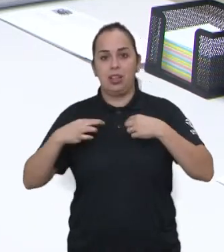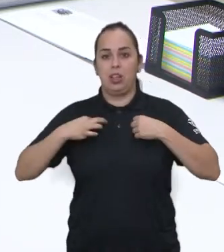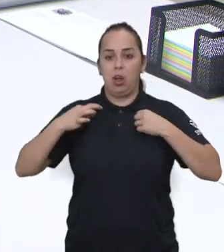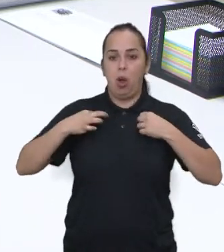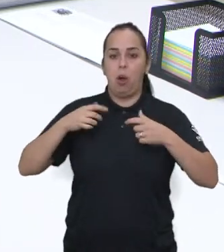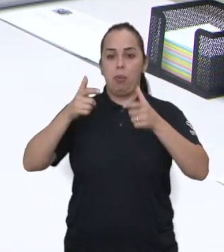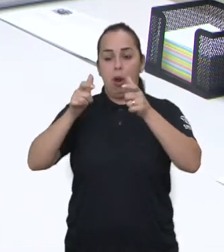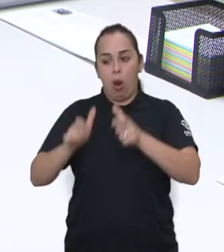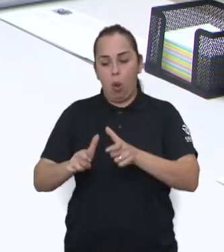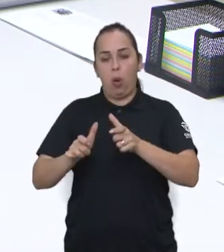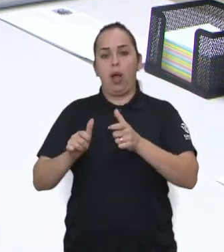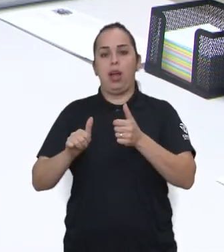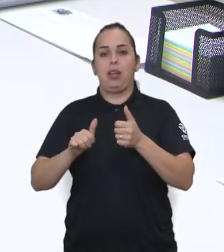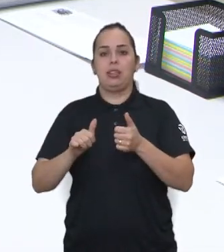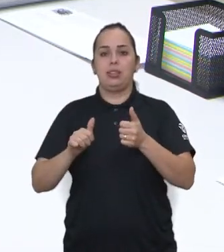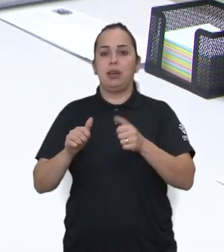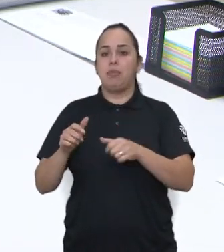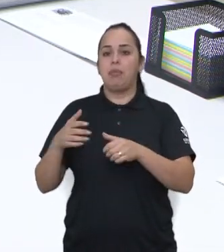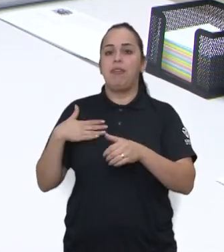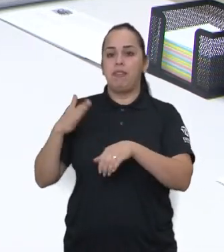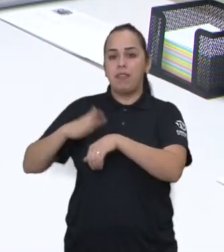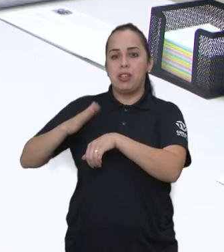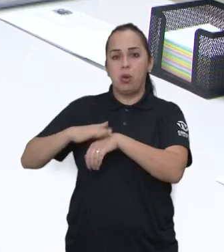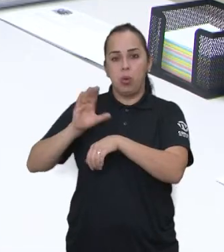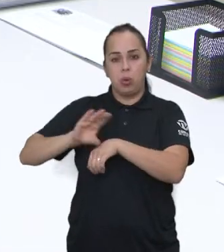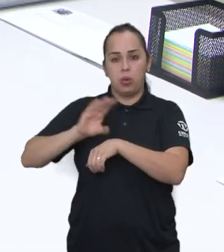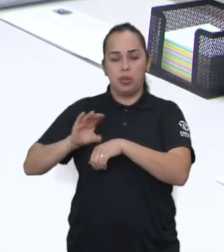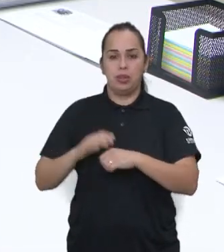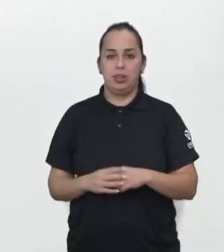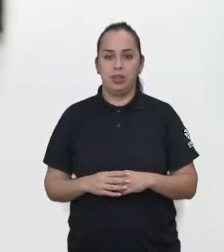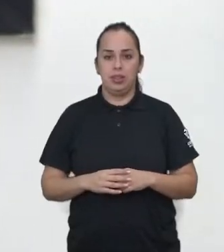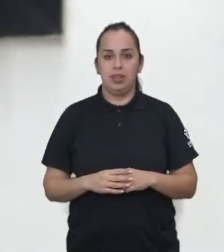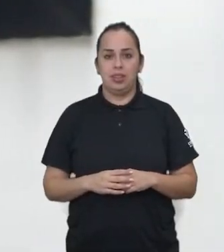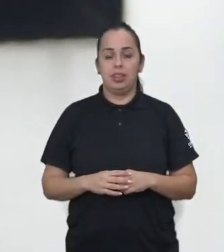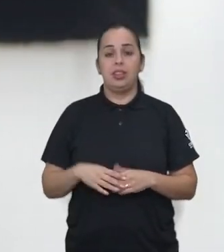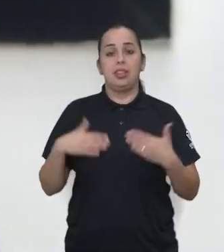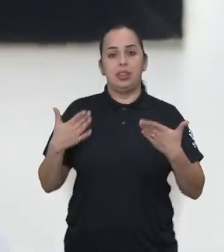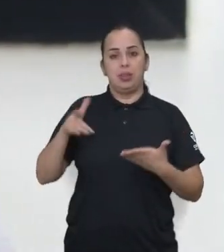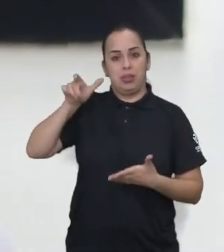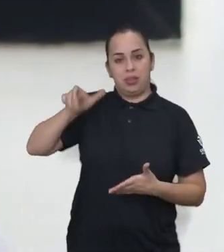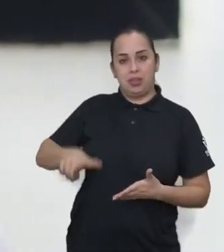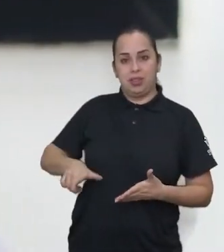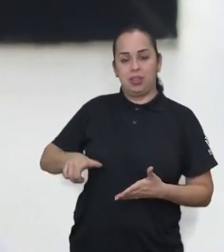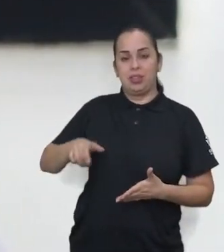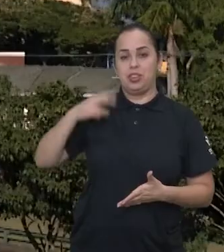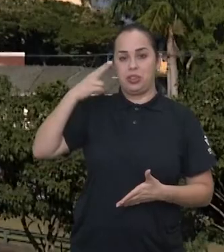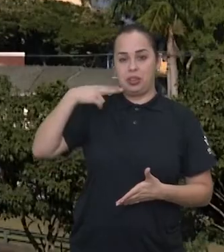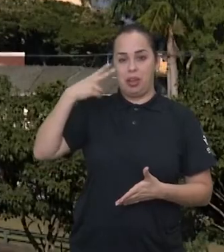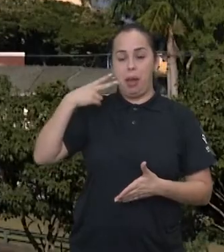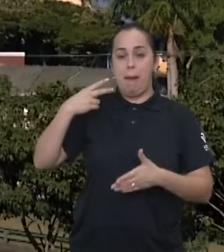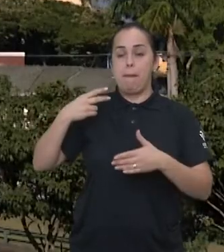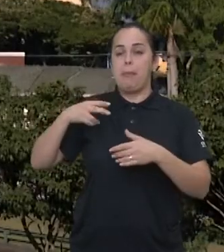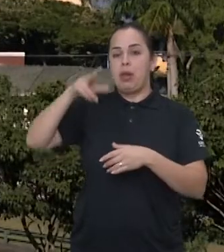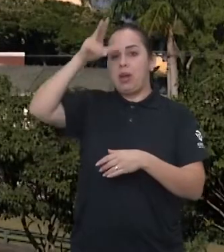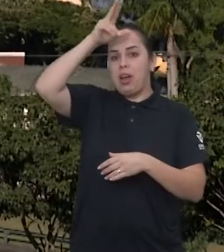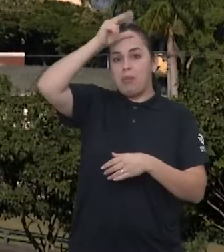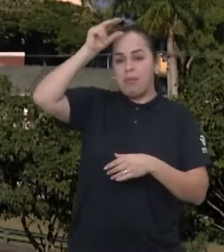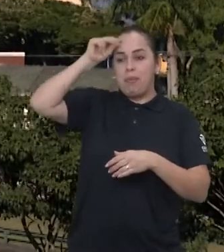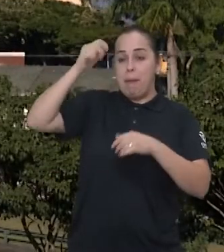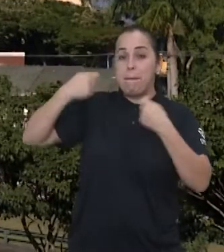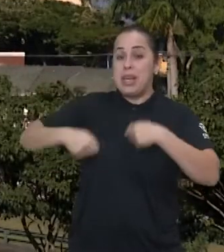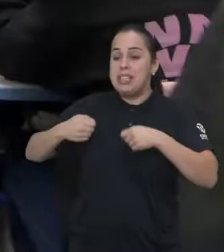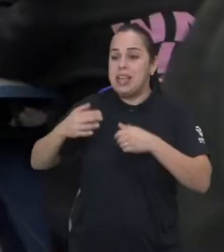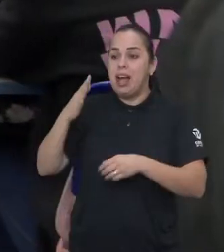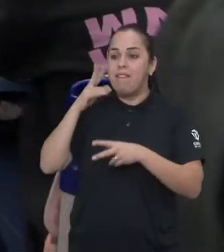o material didático uniforme local para execução dos cursos ainda de acordo com o vereador o poder público